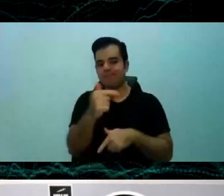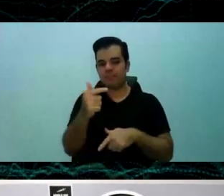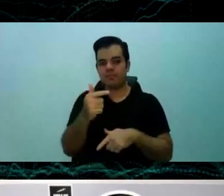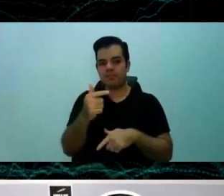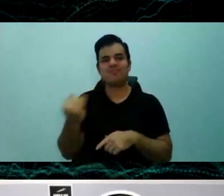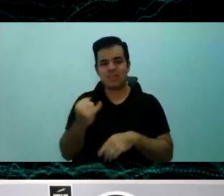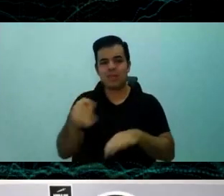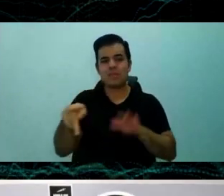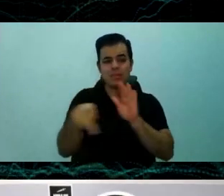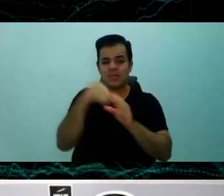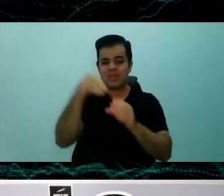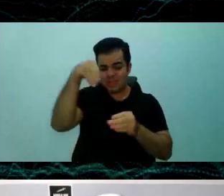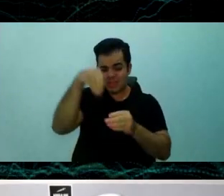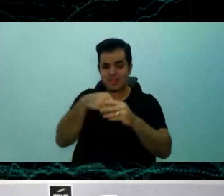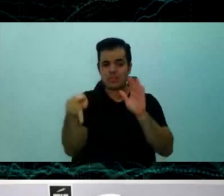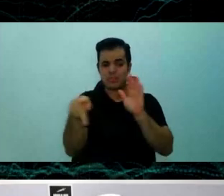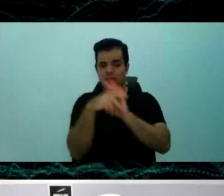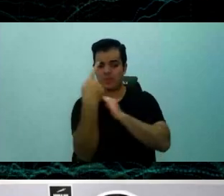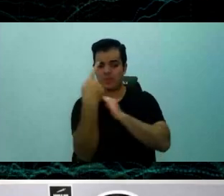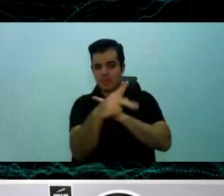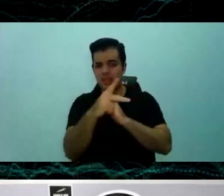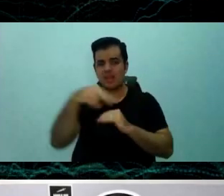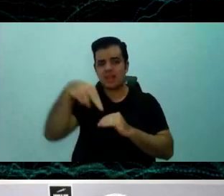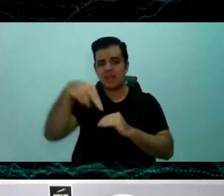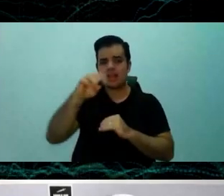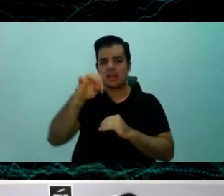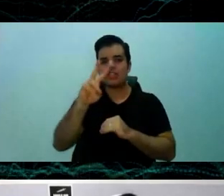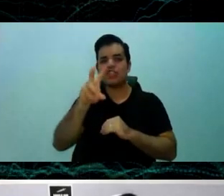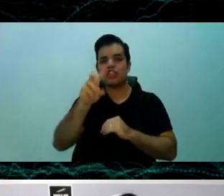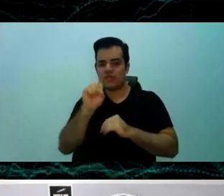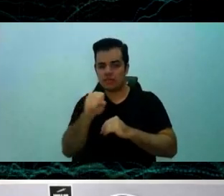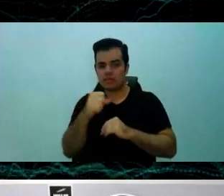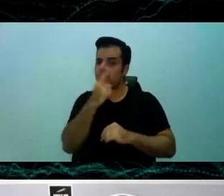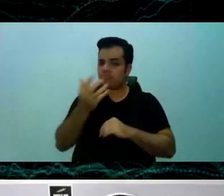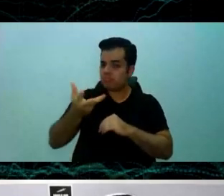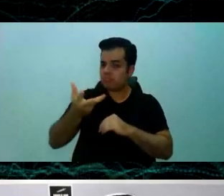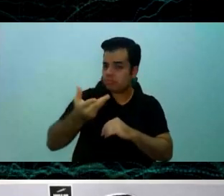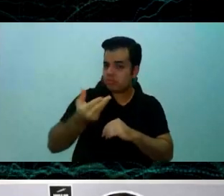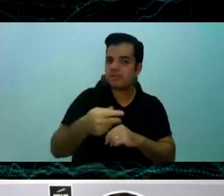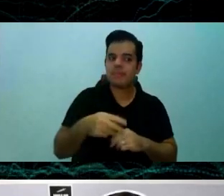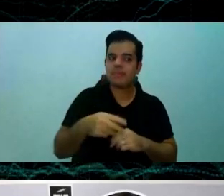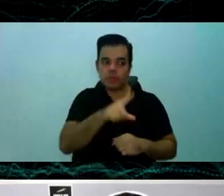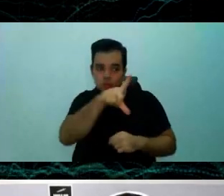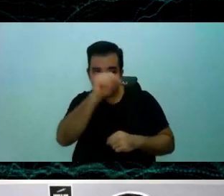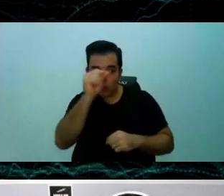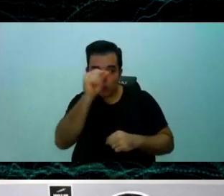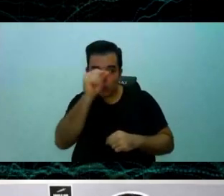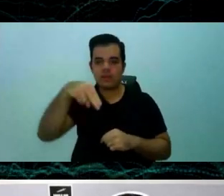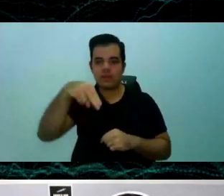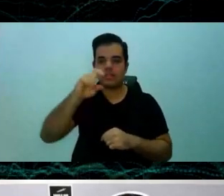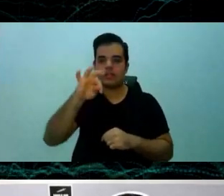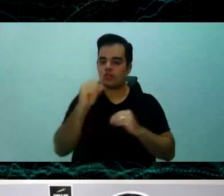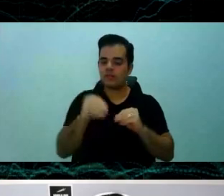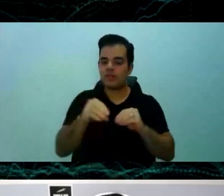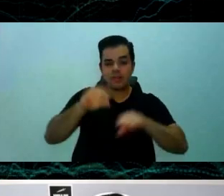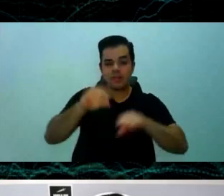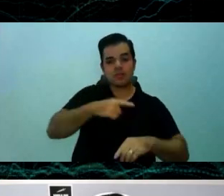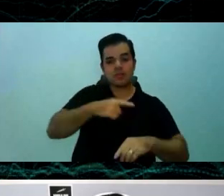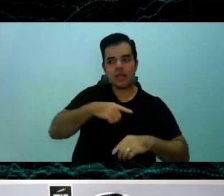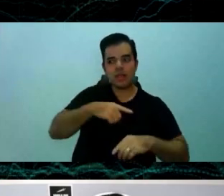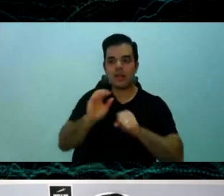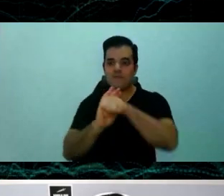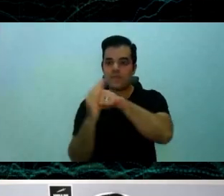recursos nativos, isso ajuda bastante o Zabbix a ser mais performático. Então, prefiro as integrações, quando houverem. Então, cada vez que sai uma versão do Zabbix,